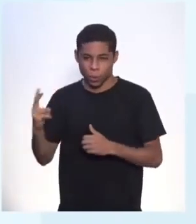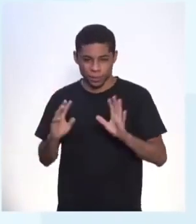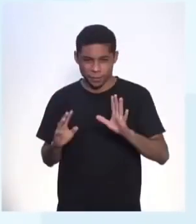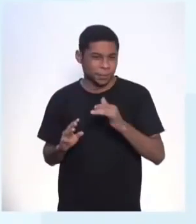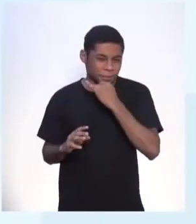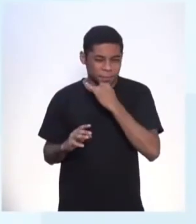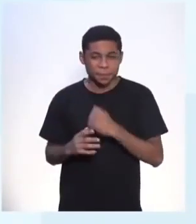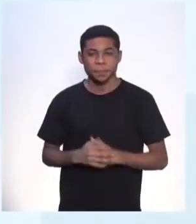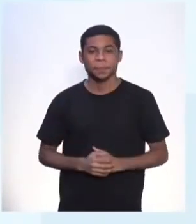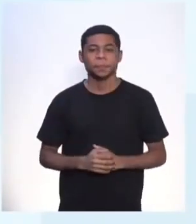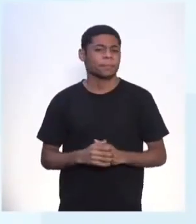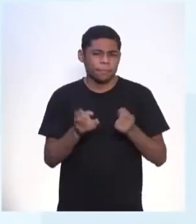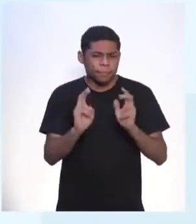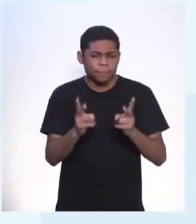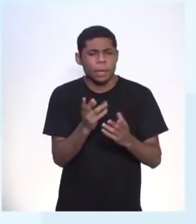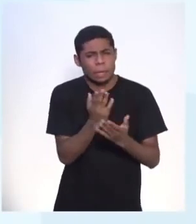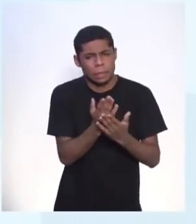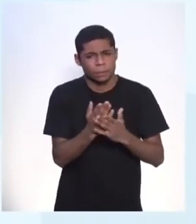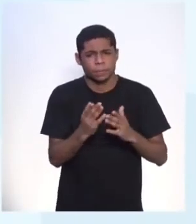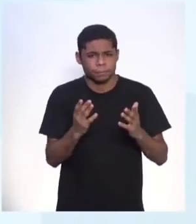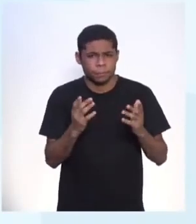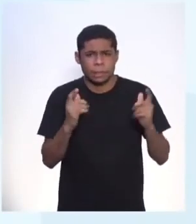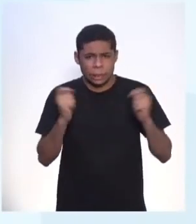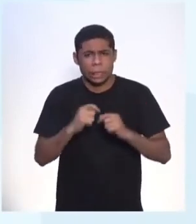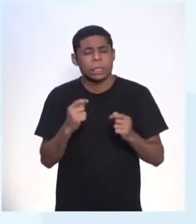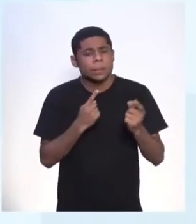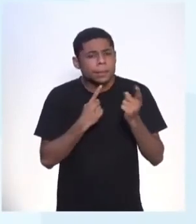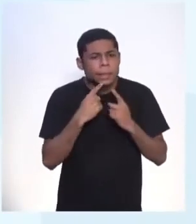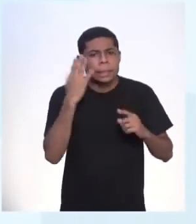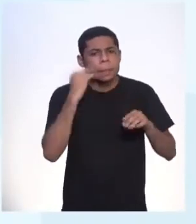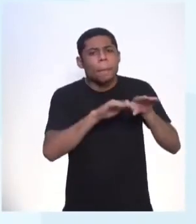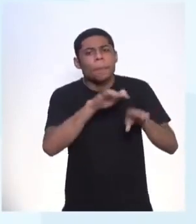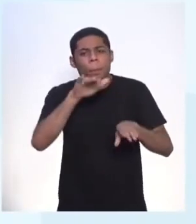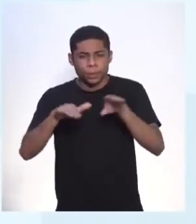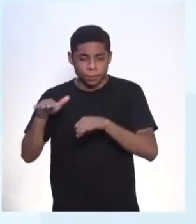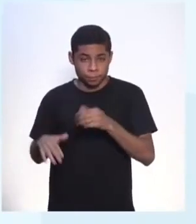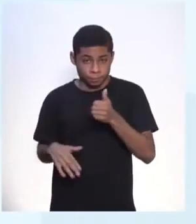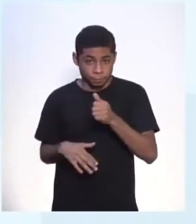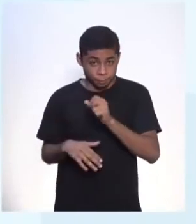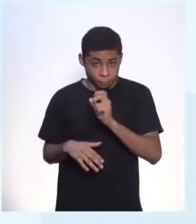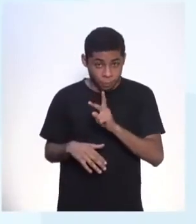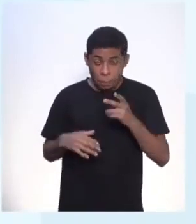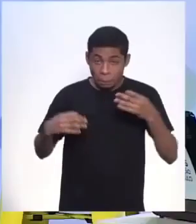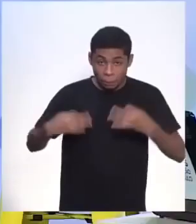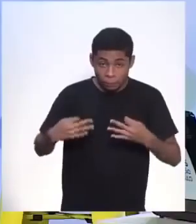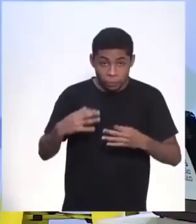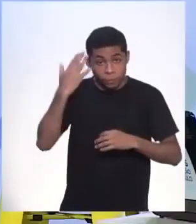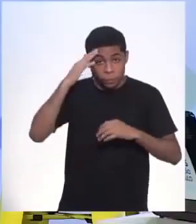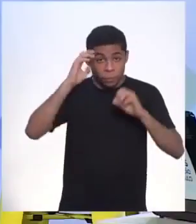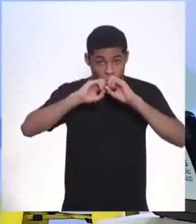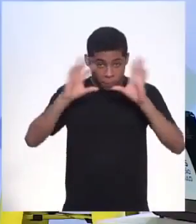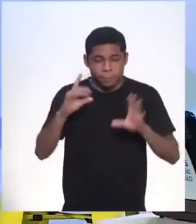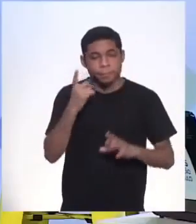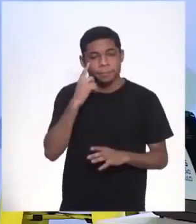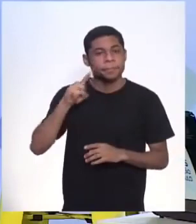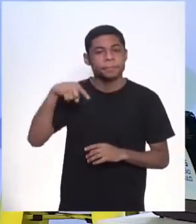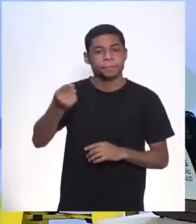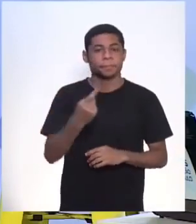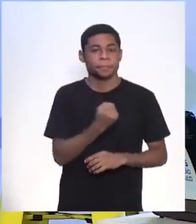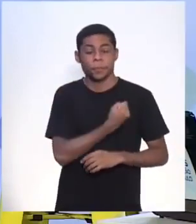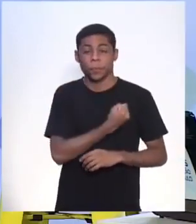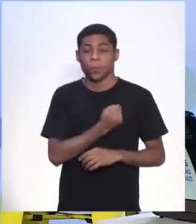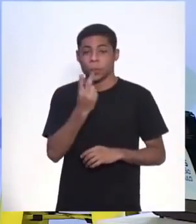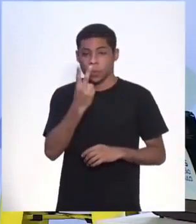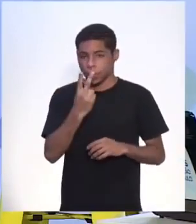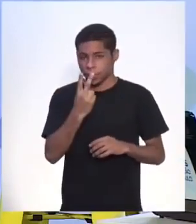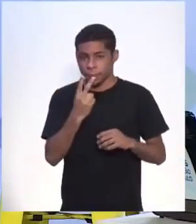uma sala de aula, né? Se trabalhar Sim. essa questão da proporção. Tudo bem? Perfeito, perfeito. Tá ok. Tá? Vamos lá para a atividade 2,